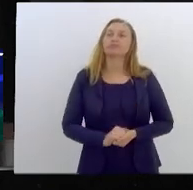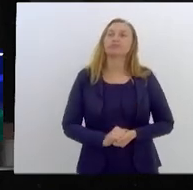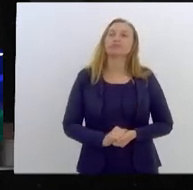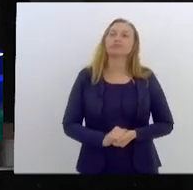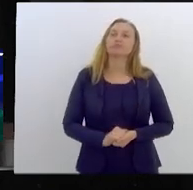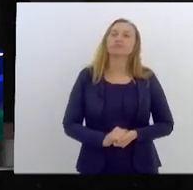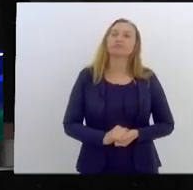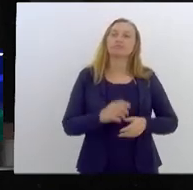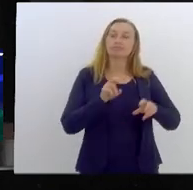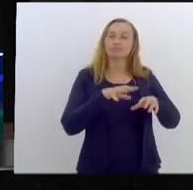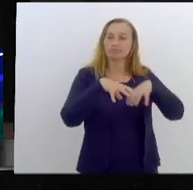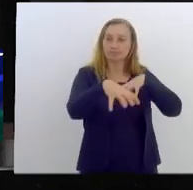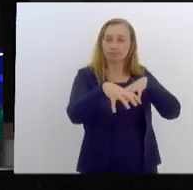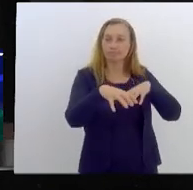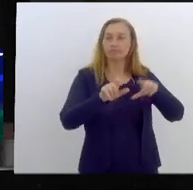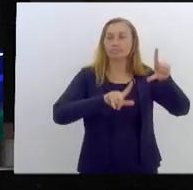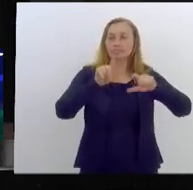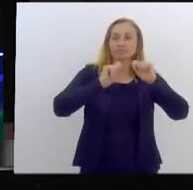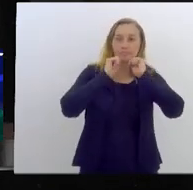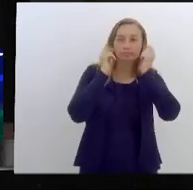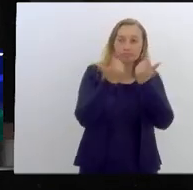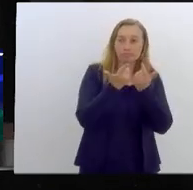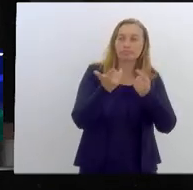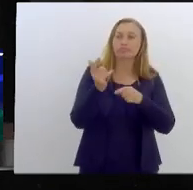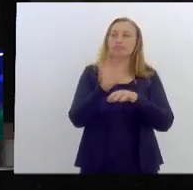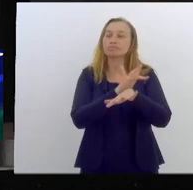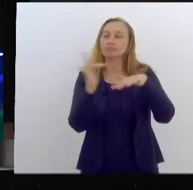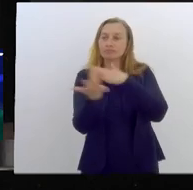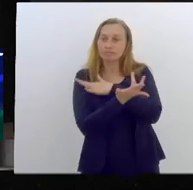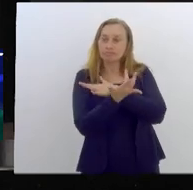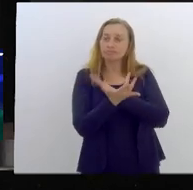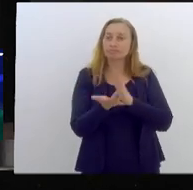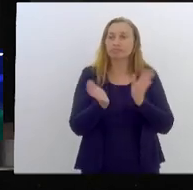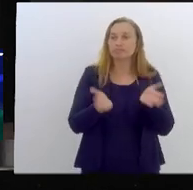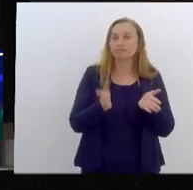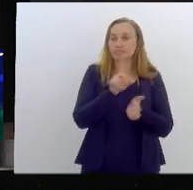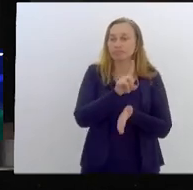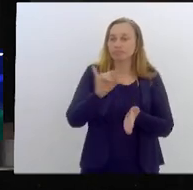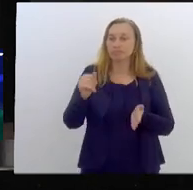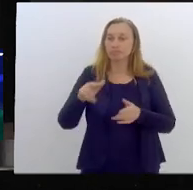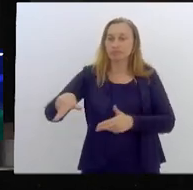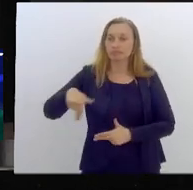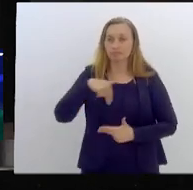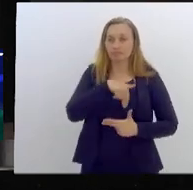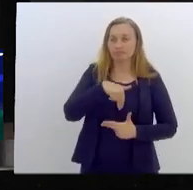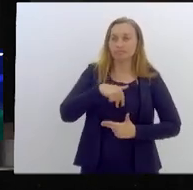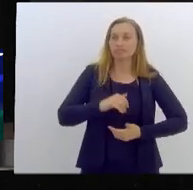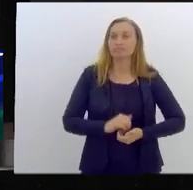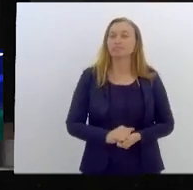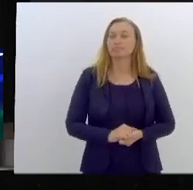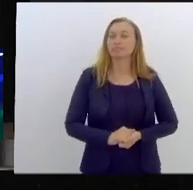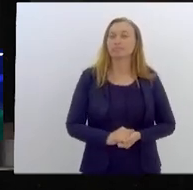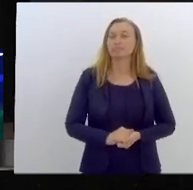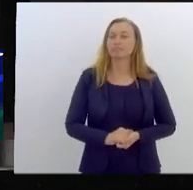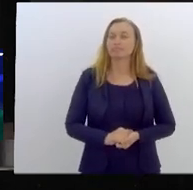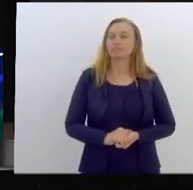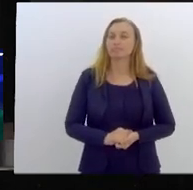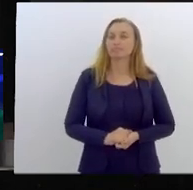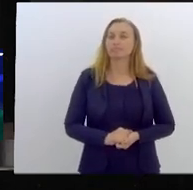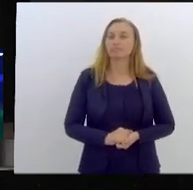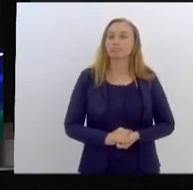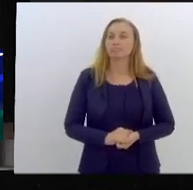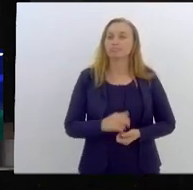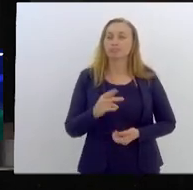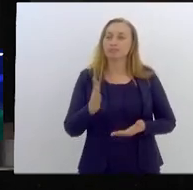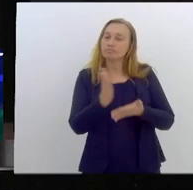estão assistindo pela TV Alerj e as redes sociais, a sessão de hoje, suba a esta tribuna para estar falando de